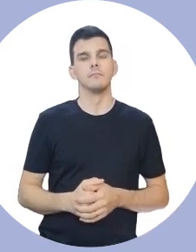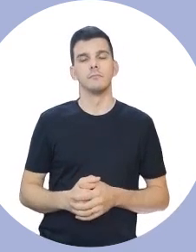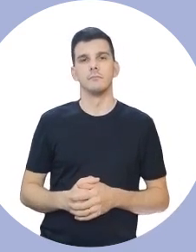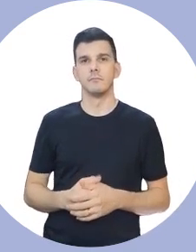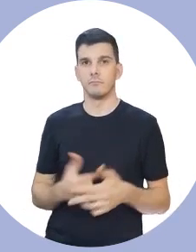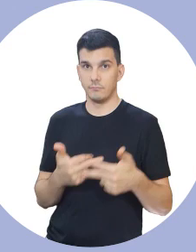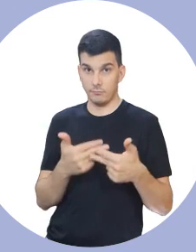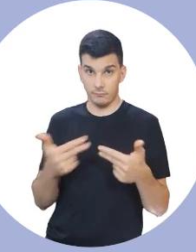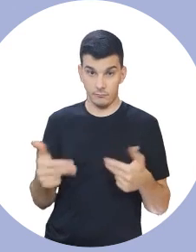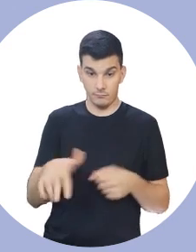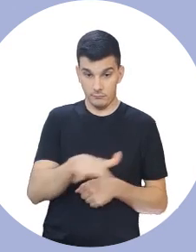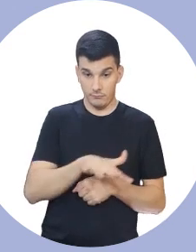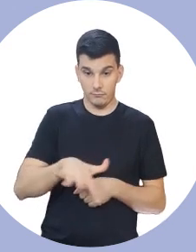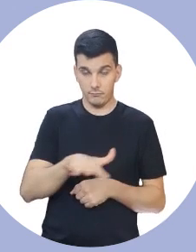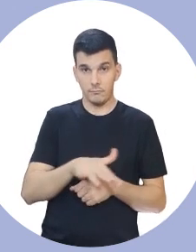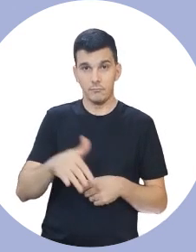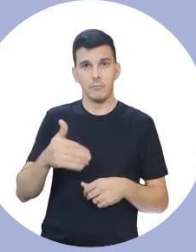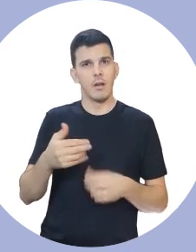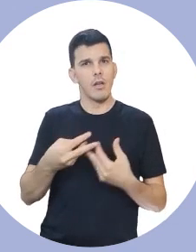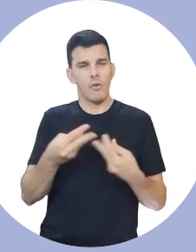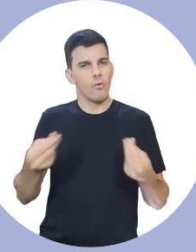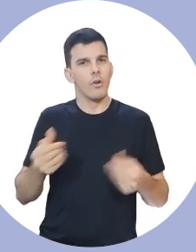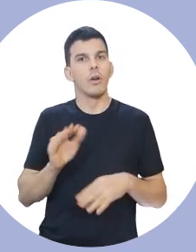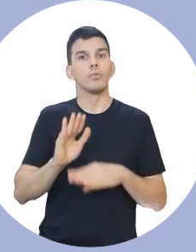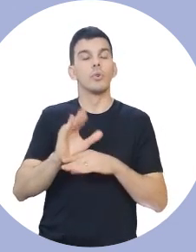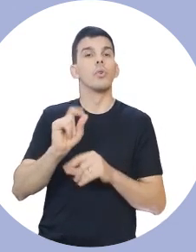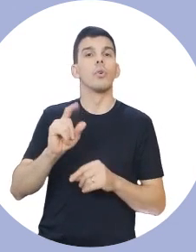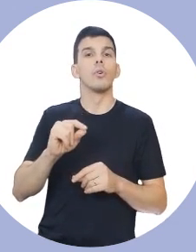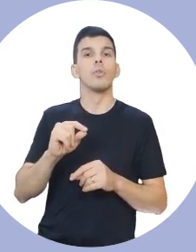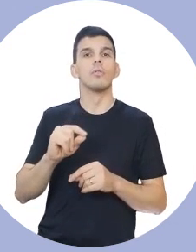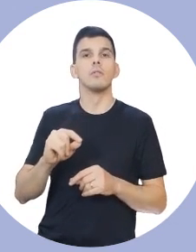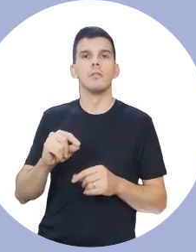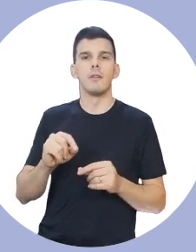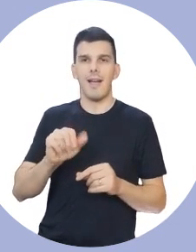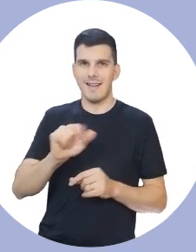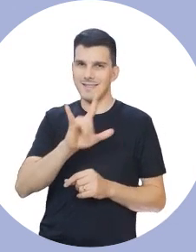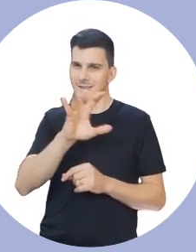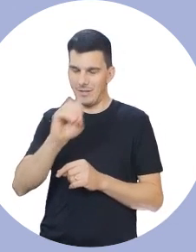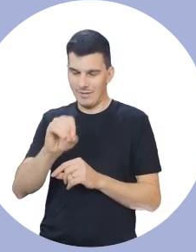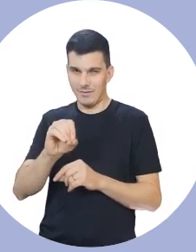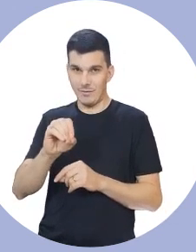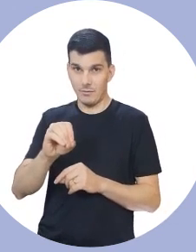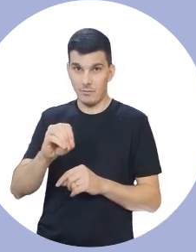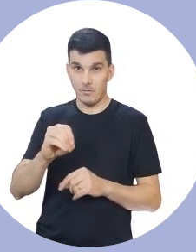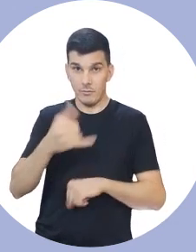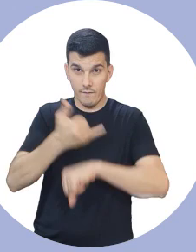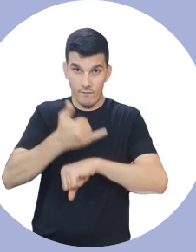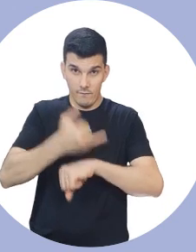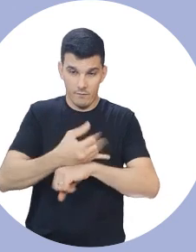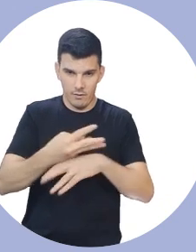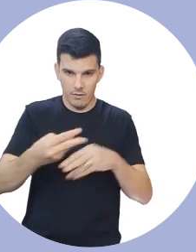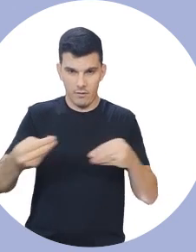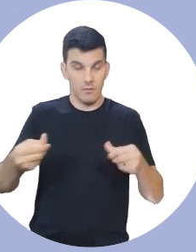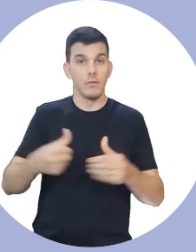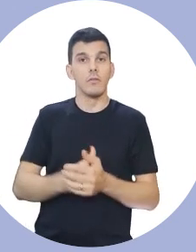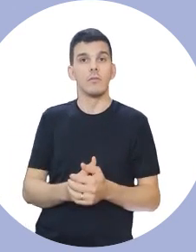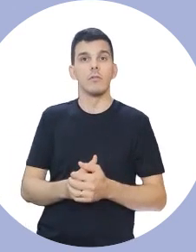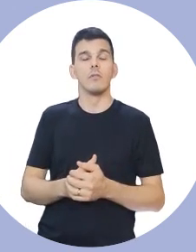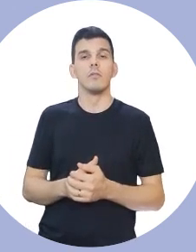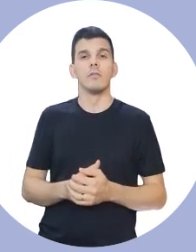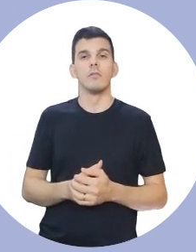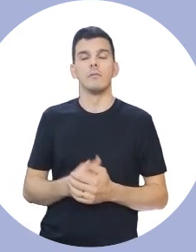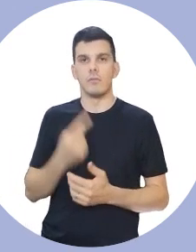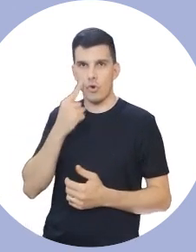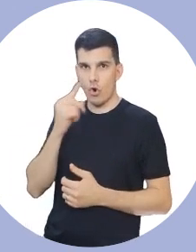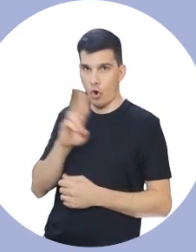FS2, em uma variedade de depósitos minerais favorece a formação de soluções ácidas ferruginosas,